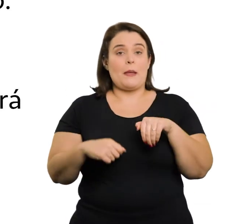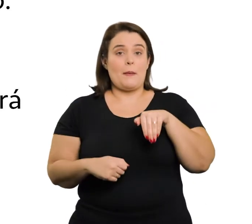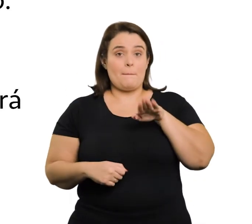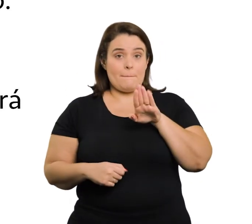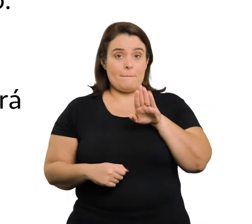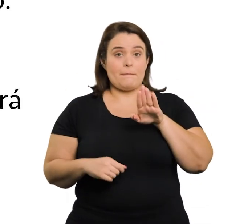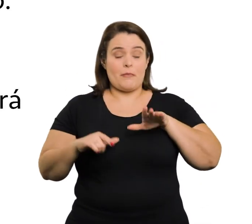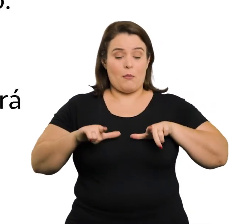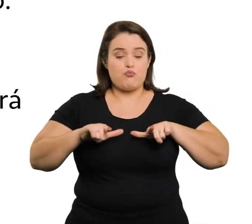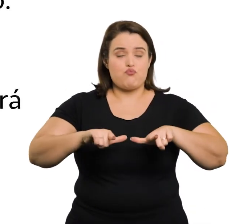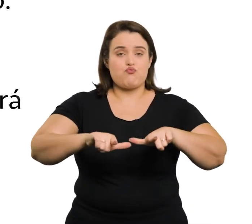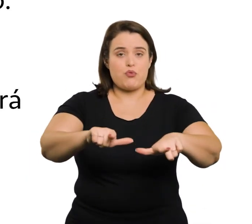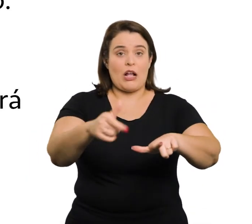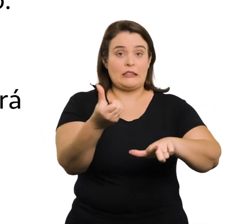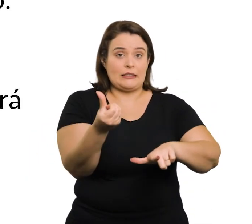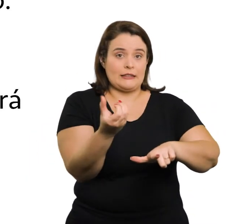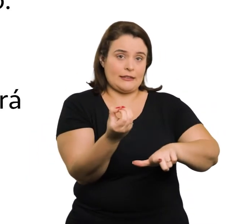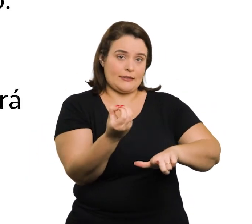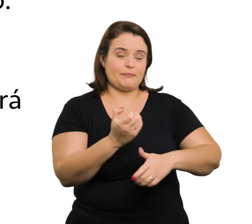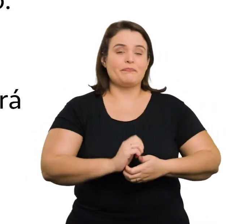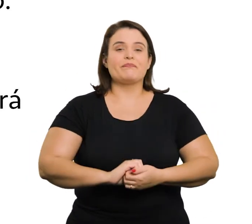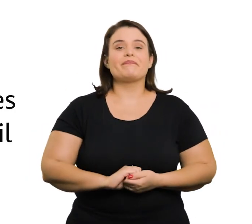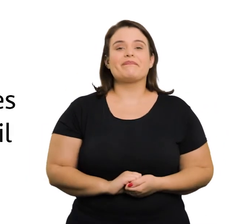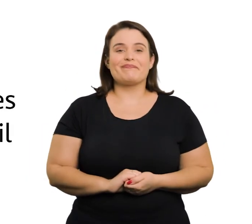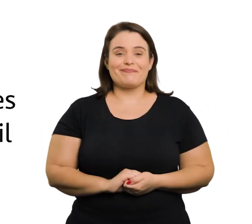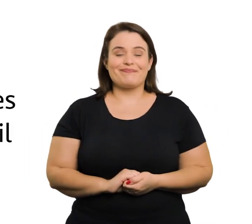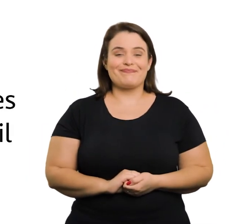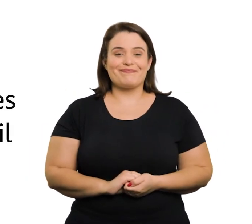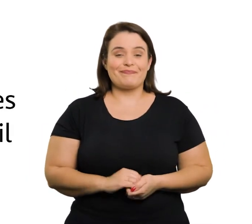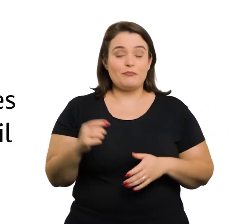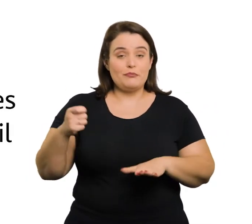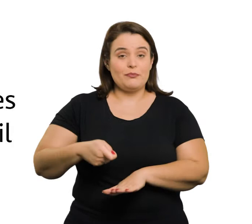deverá ser superior a 60 pontos.